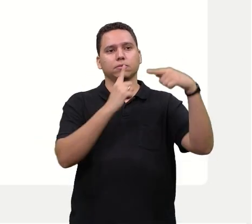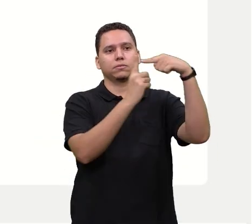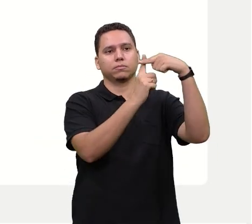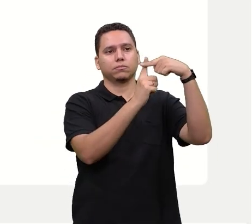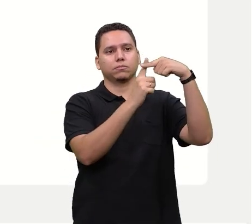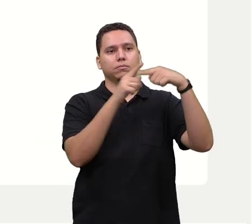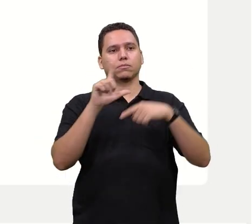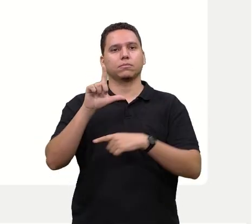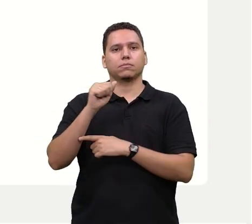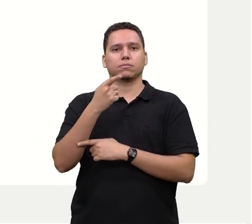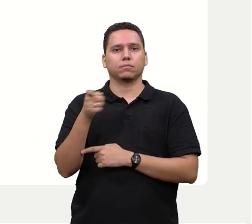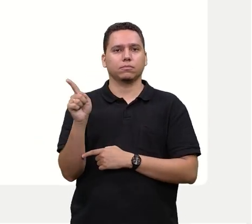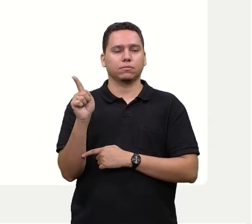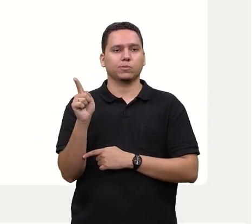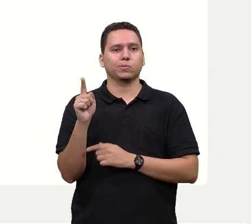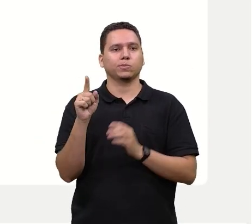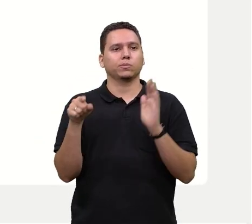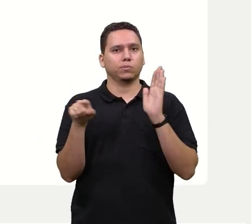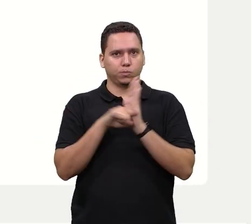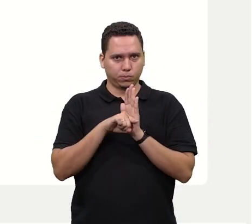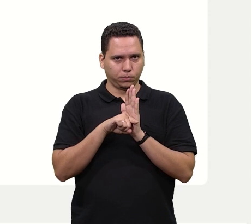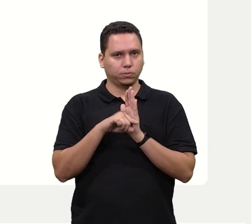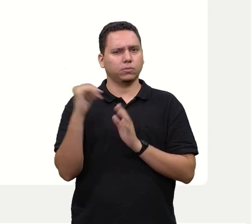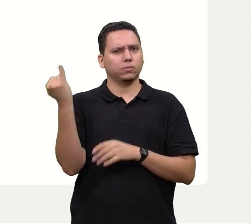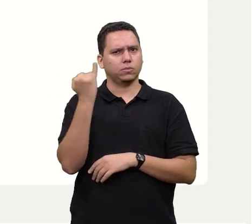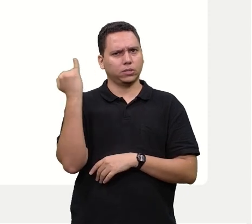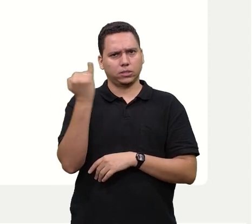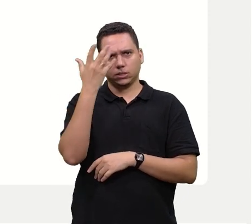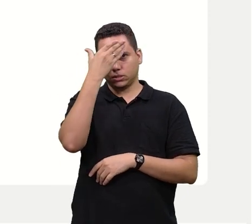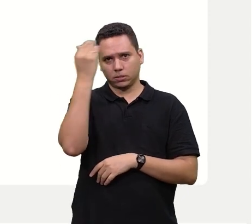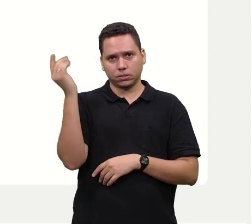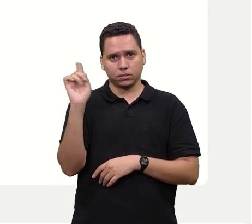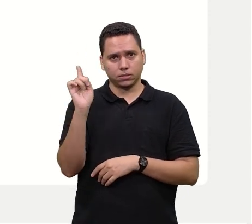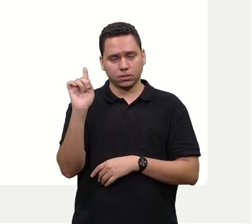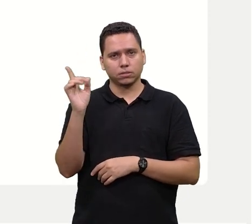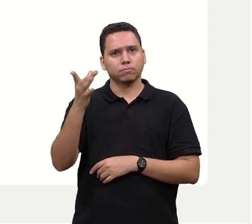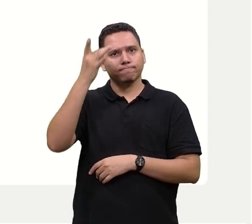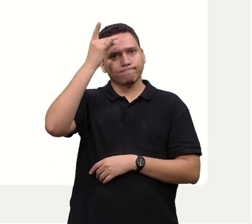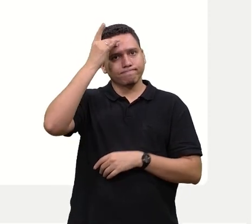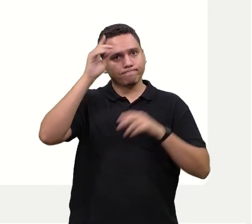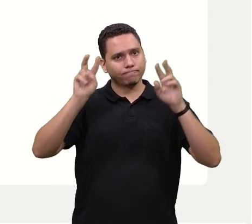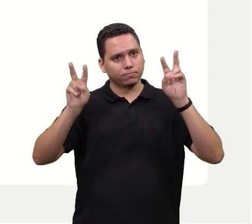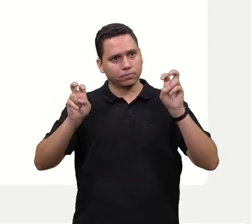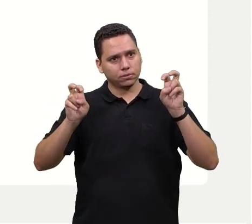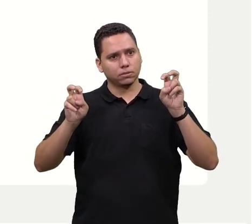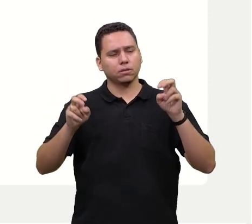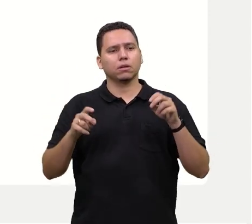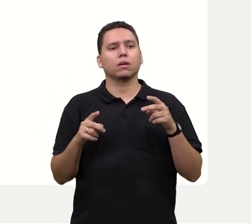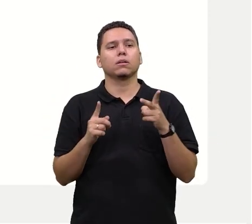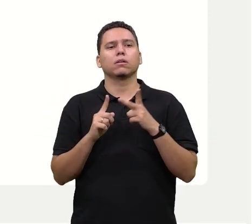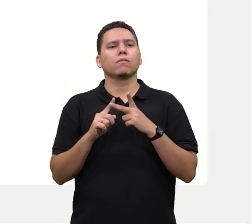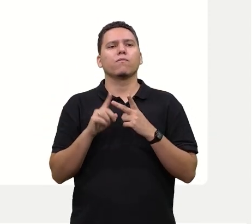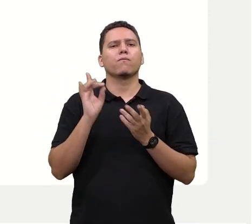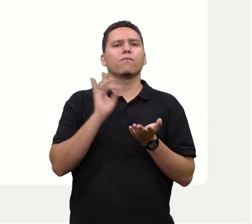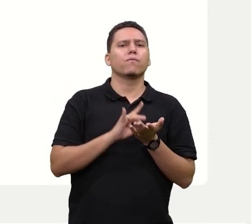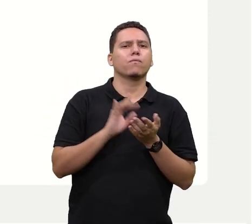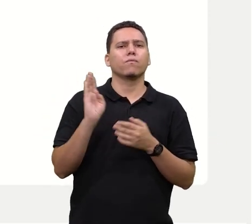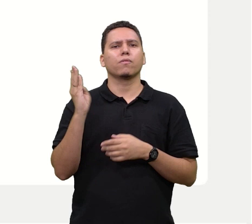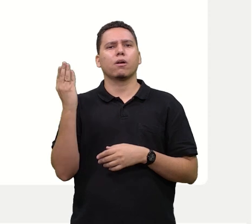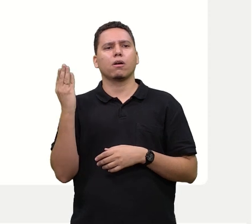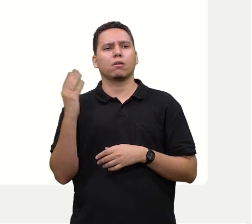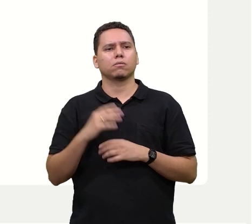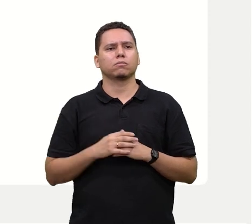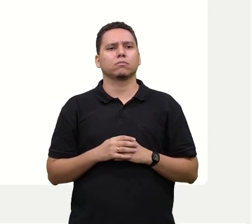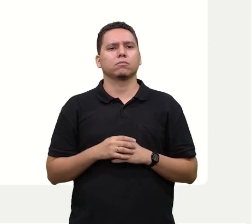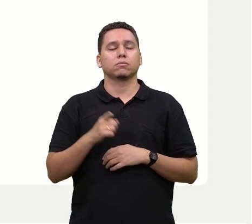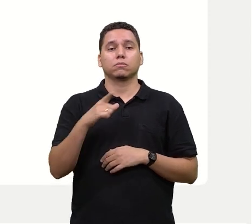ficar negativo. Isso é importante não esquecer. Então a primeira é falsa. A segunda é verdadeira ou falsa? Verdadeira, correta. Quando você tem um